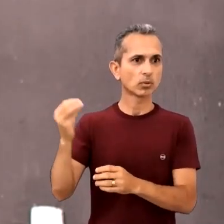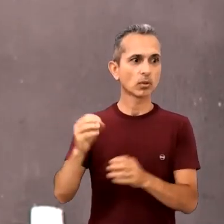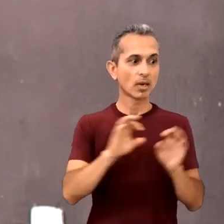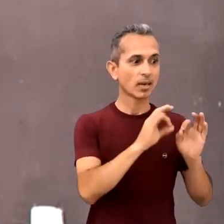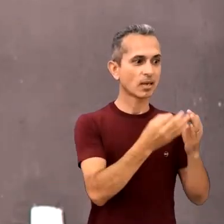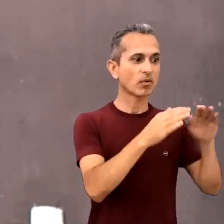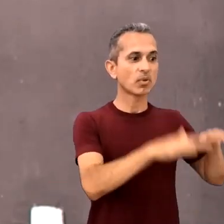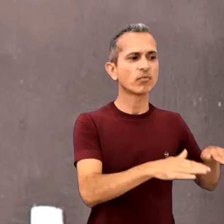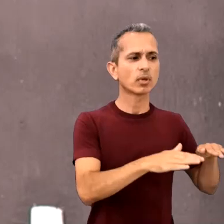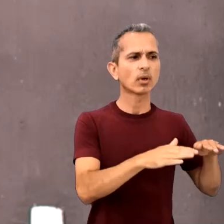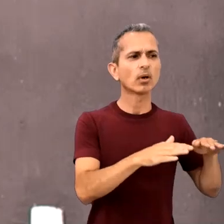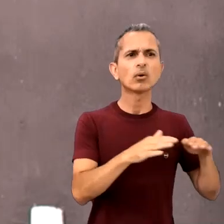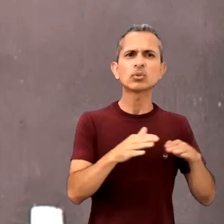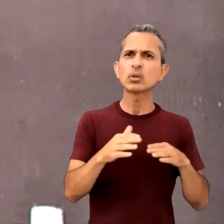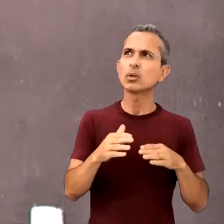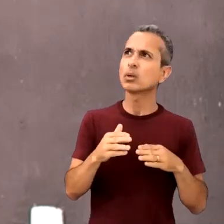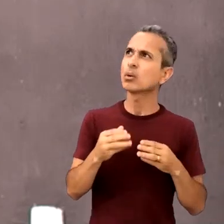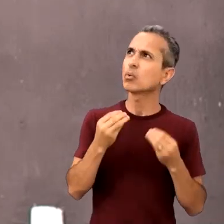Deus do céu, que desmantelo é esse?